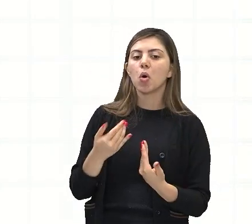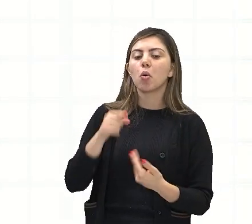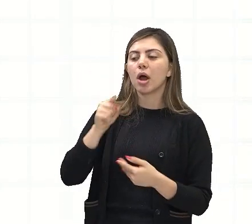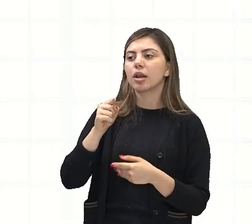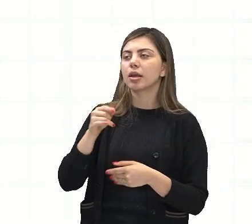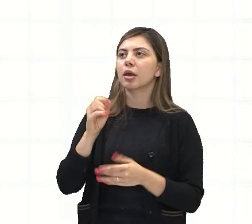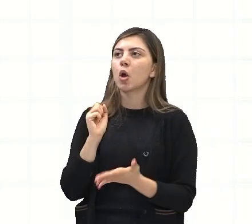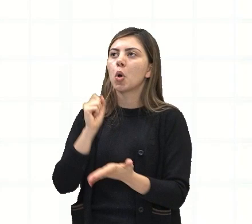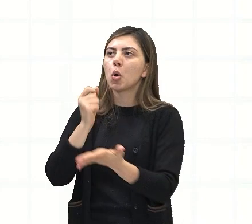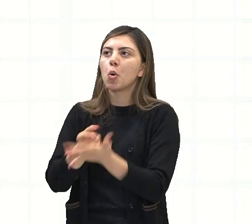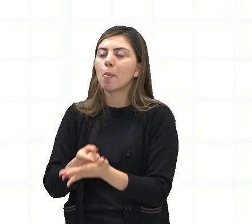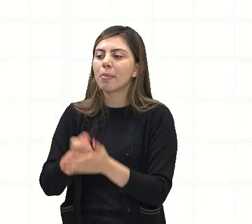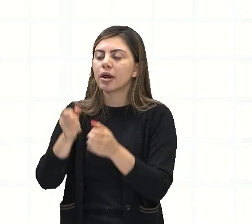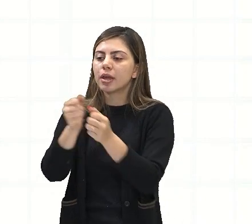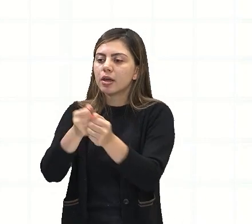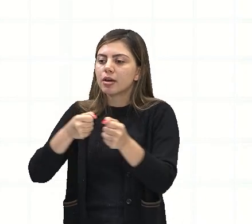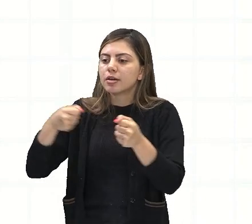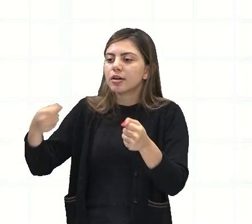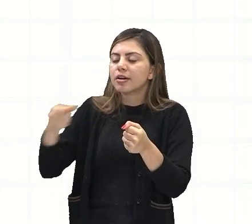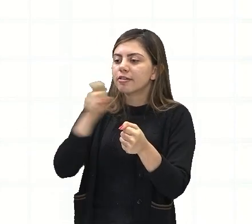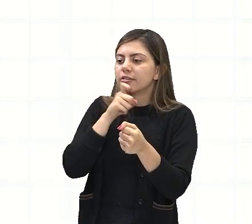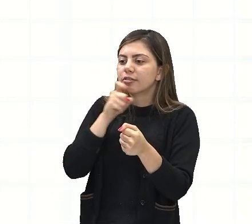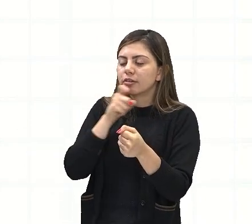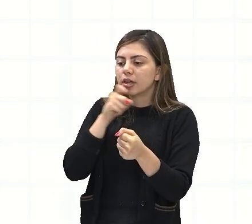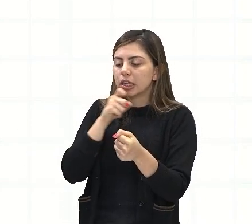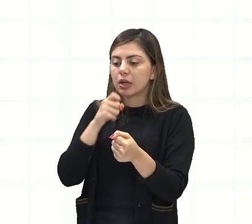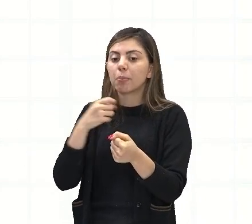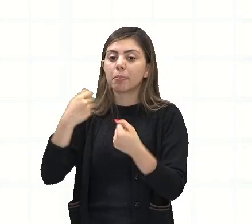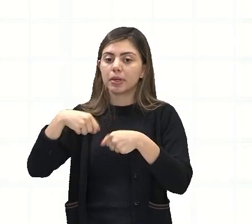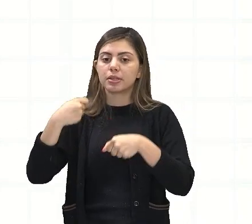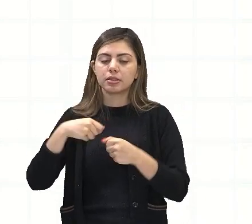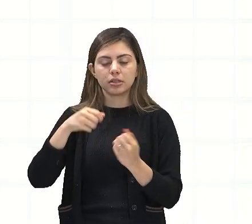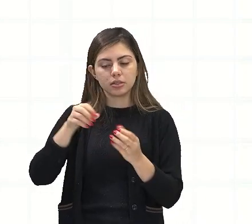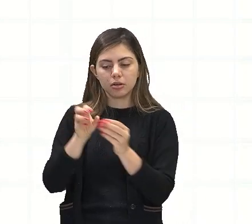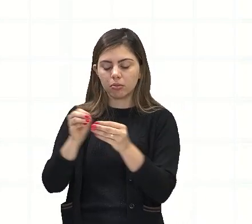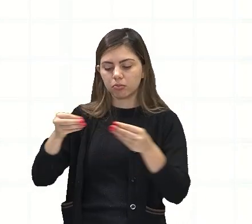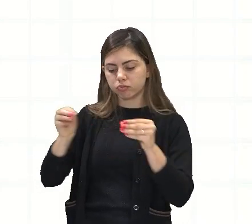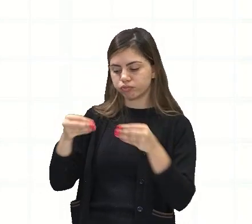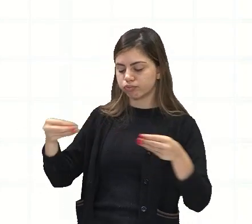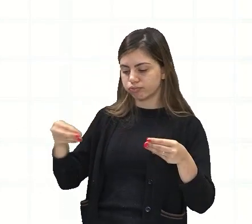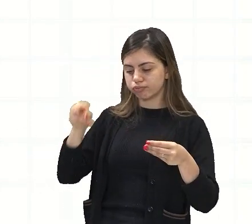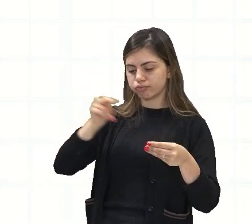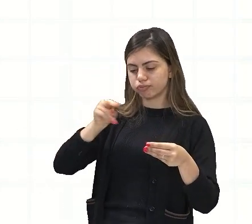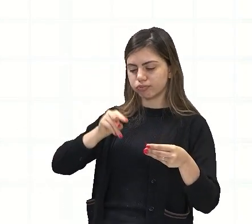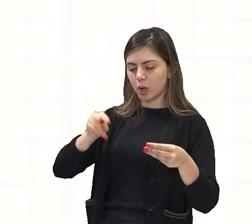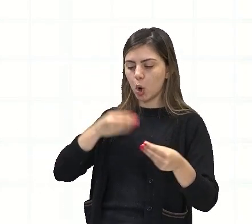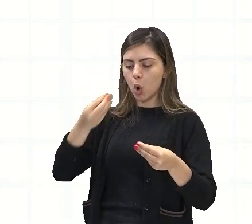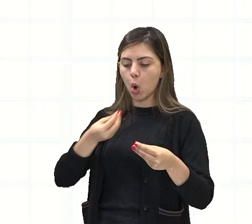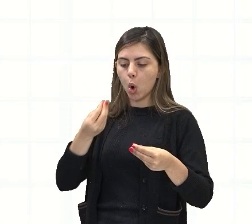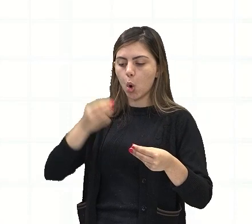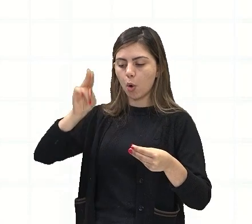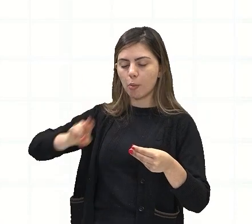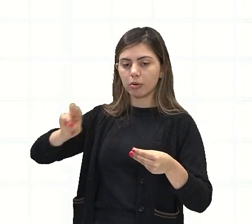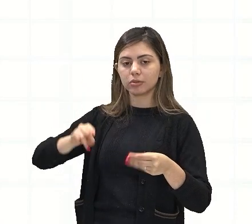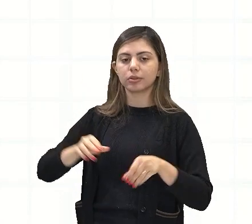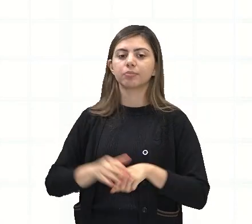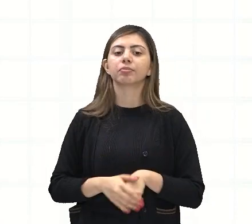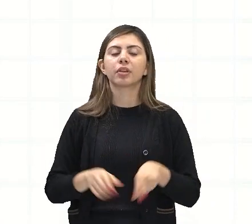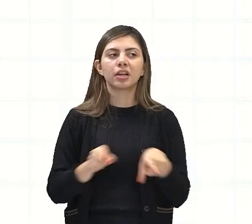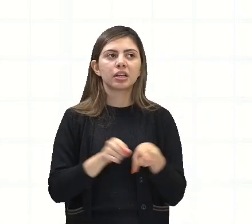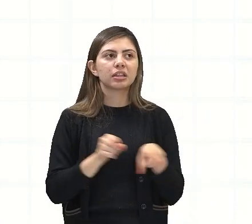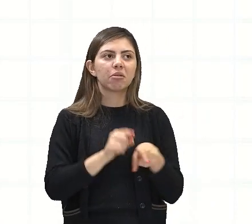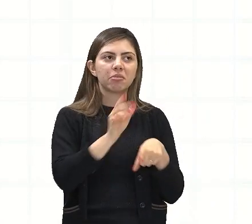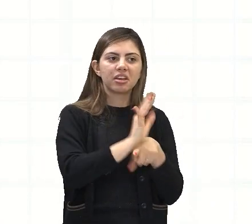instrução. Leia, é importante para não danificar o seu objeto. tutoriais, entre